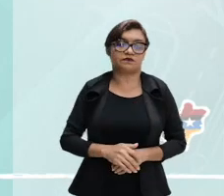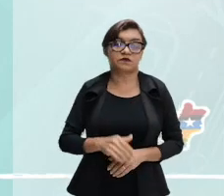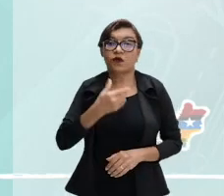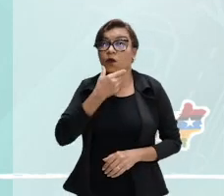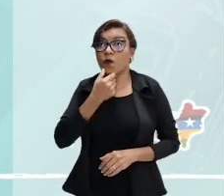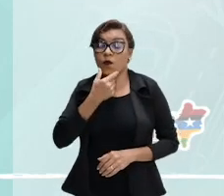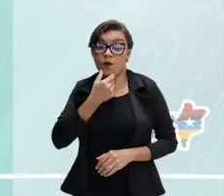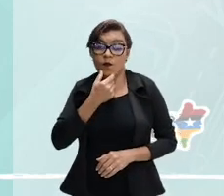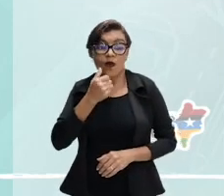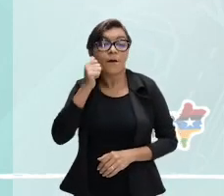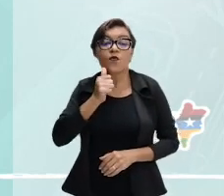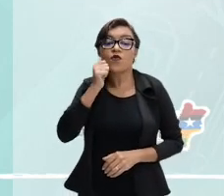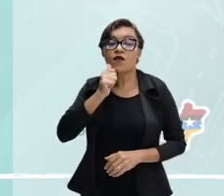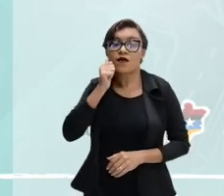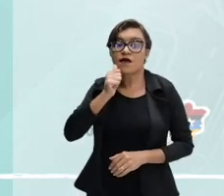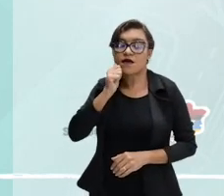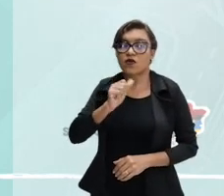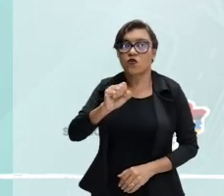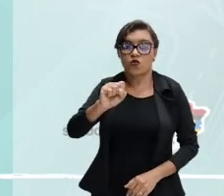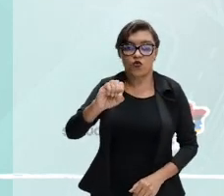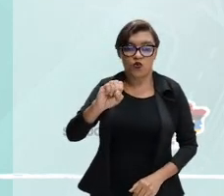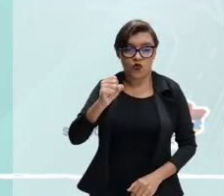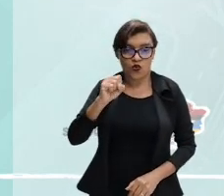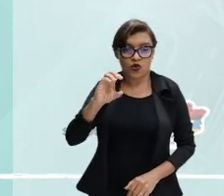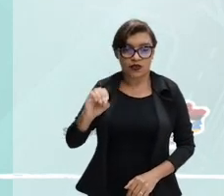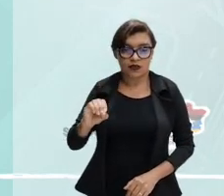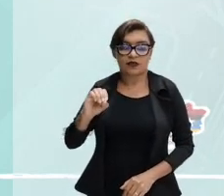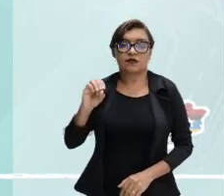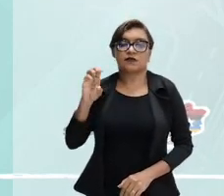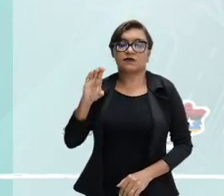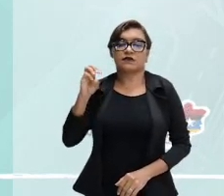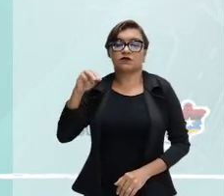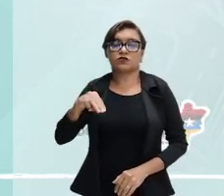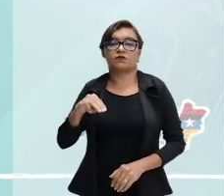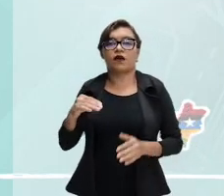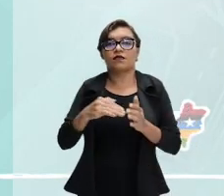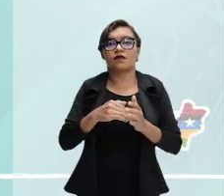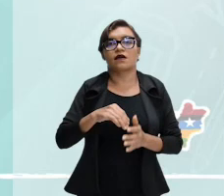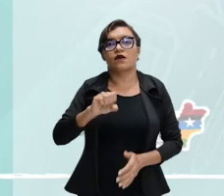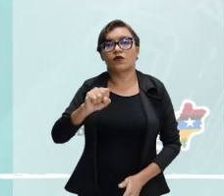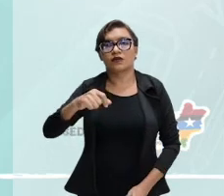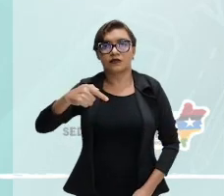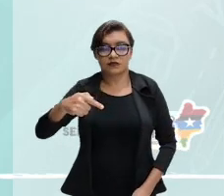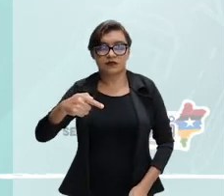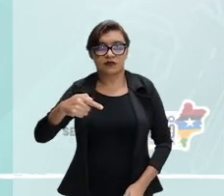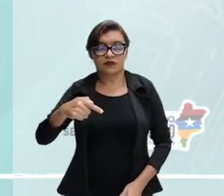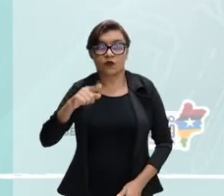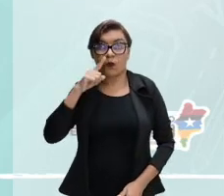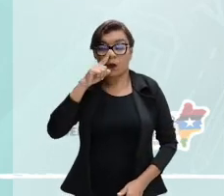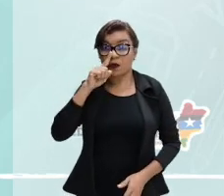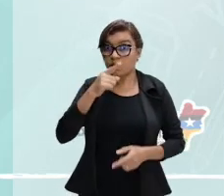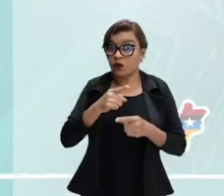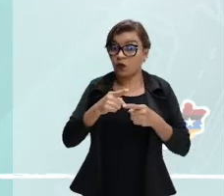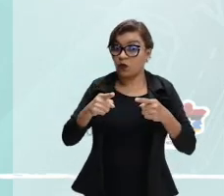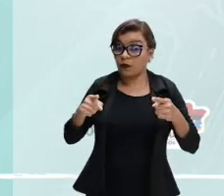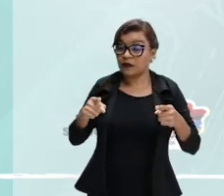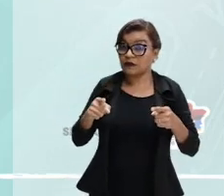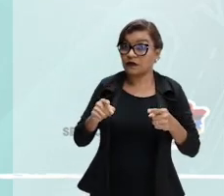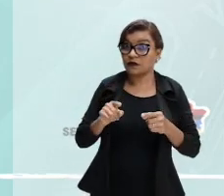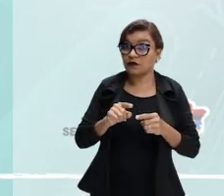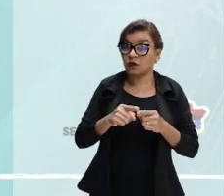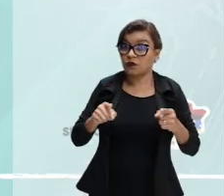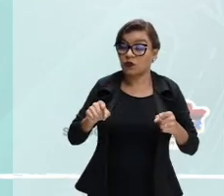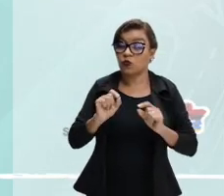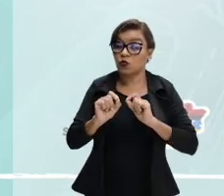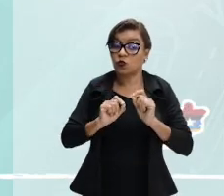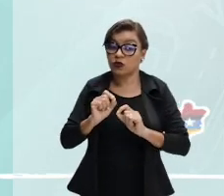de 80 centímetros a 87 centímetros. E esse risco ele é aumentado ainda se para o homem ele passar